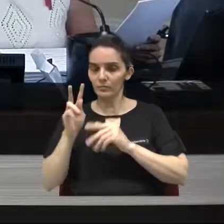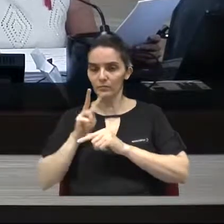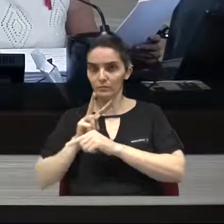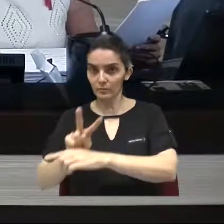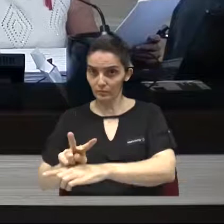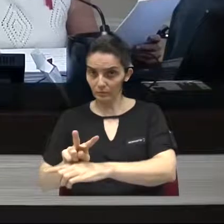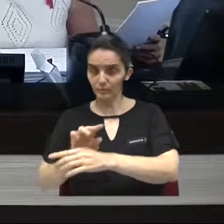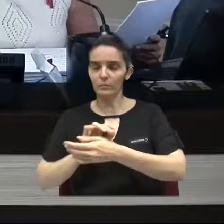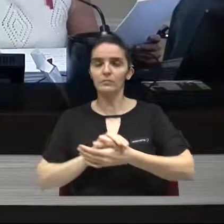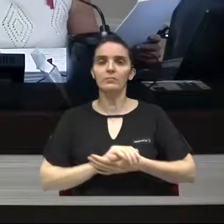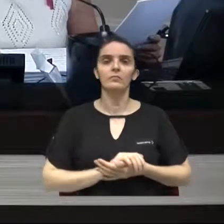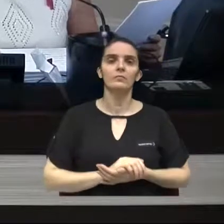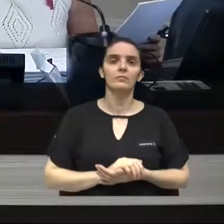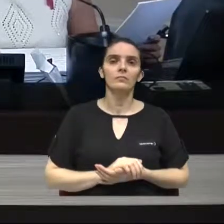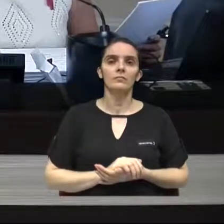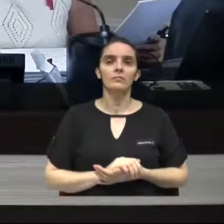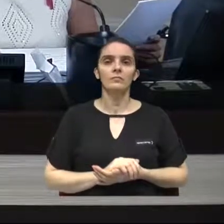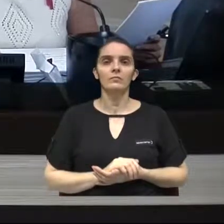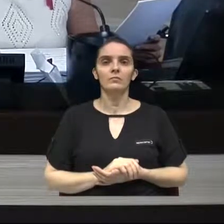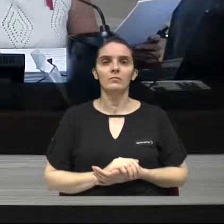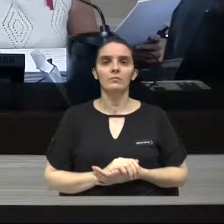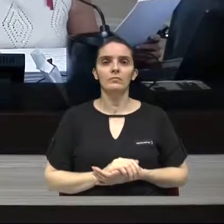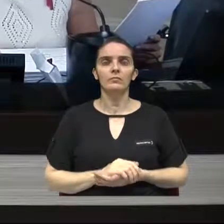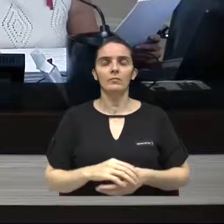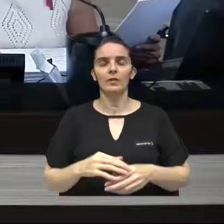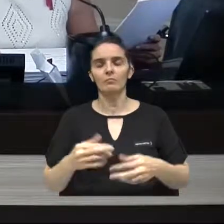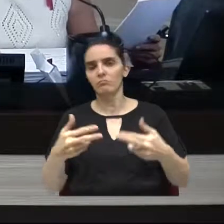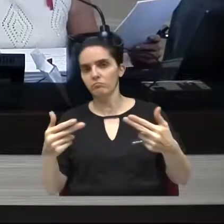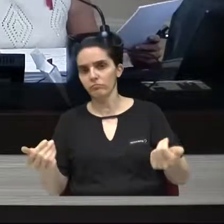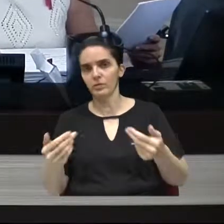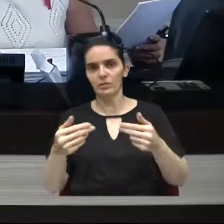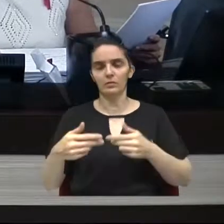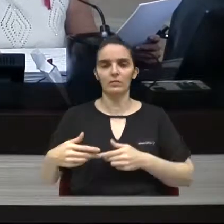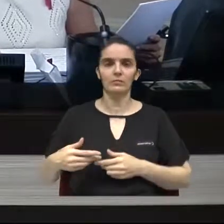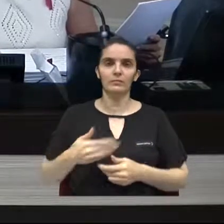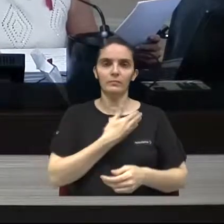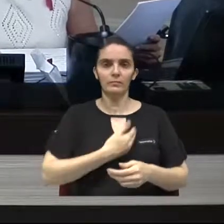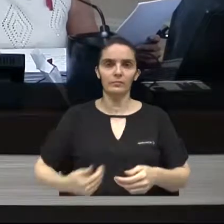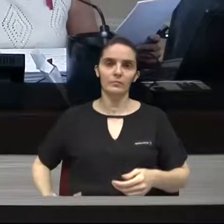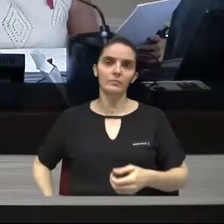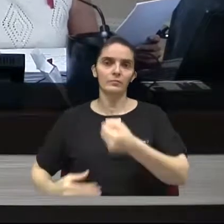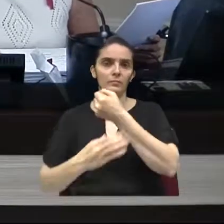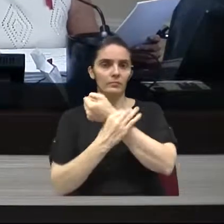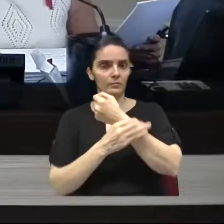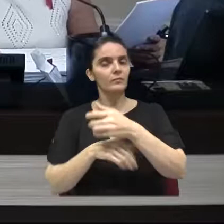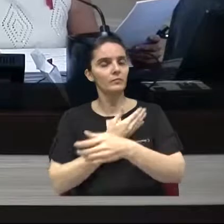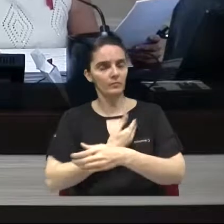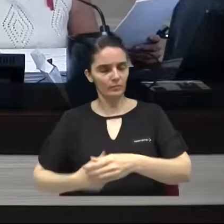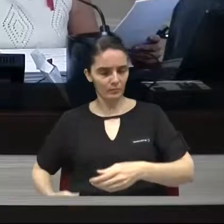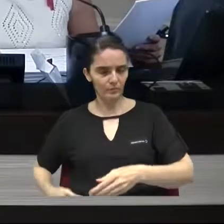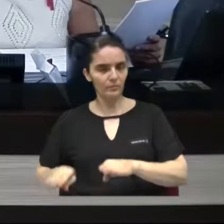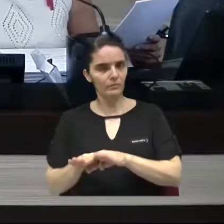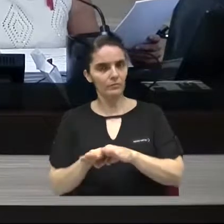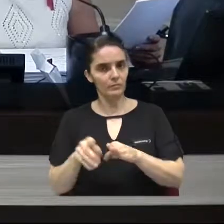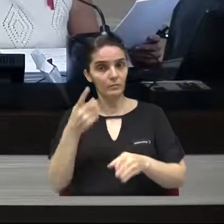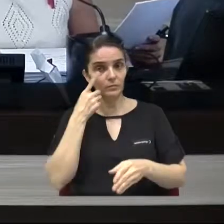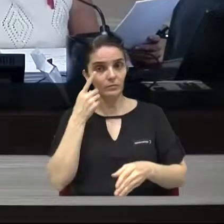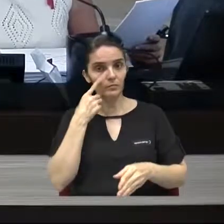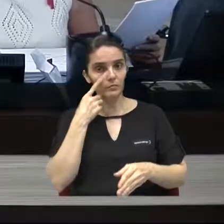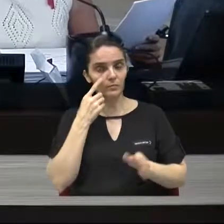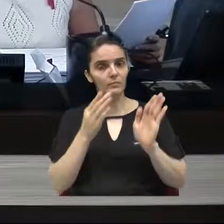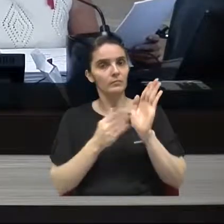da corporação e ou órgãos do governo e segurança pública e da outras providências. Para melhor análise da